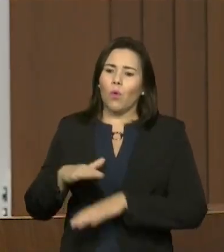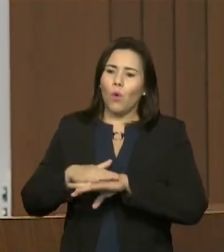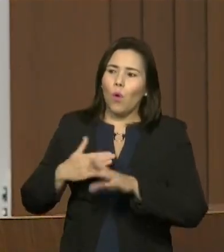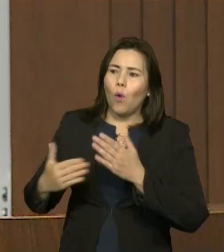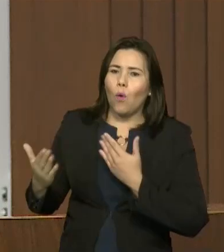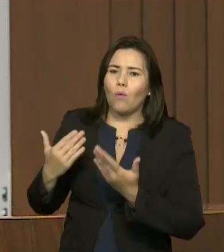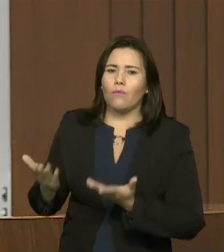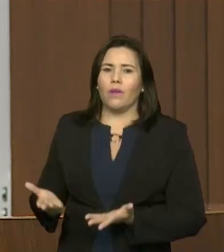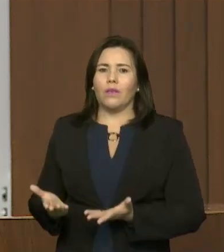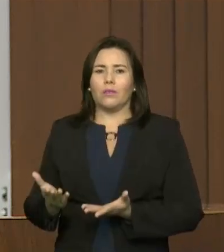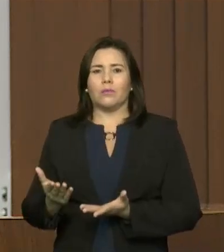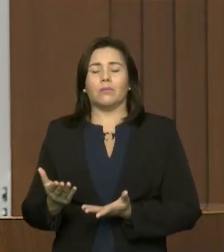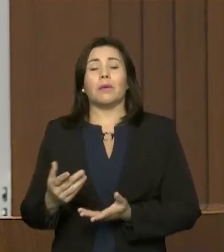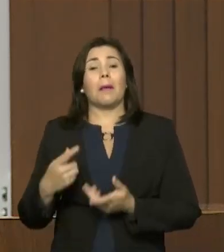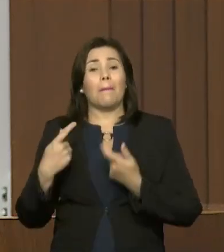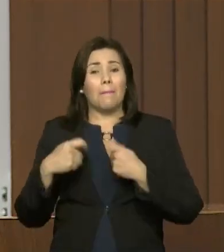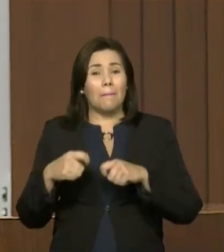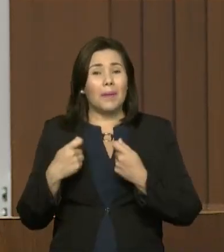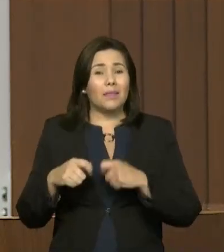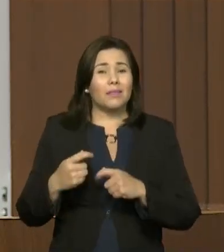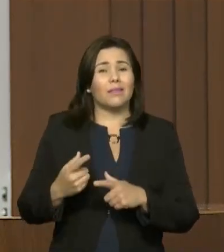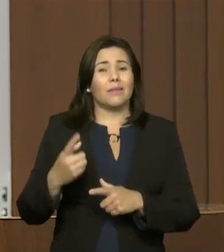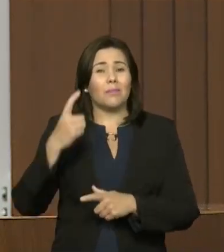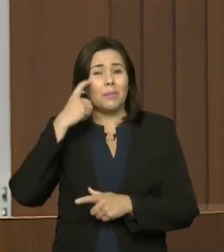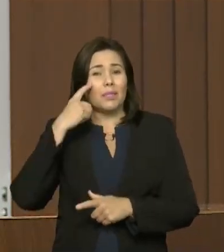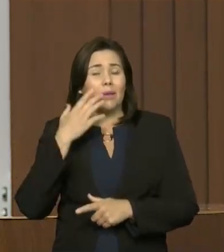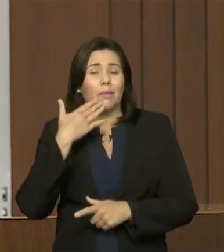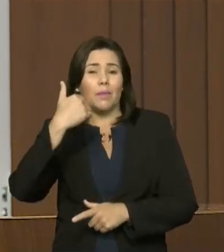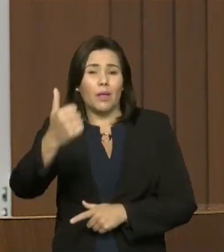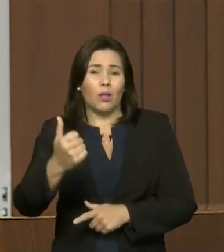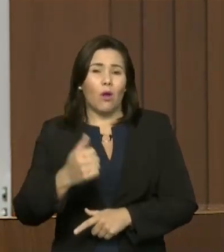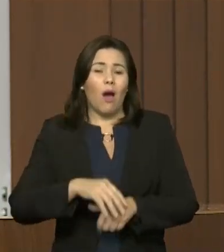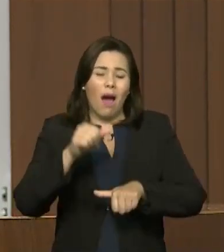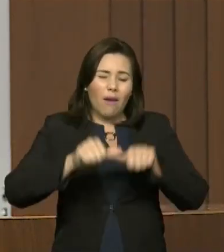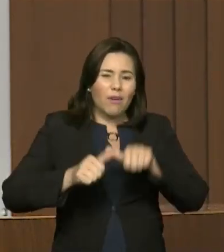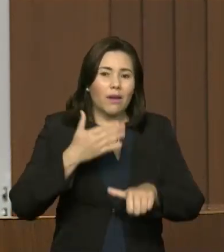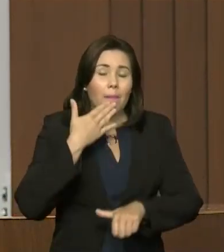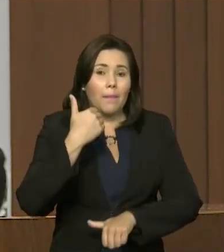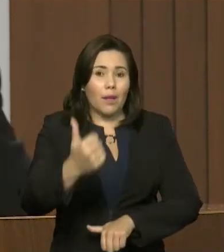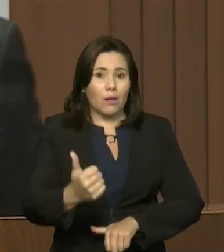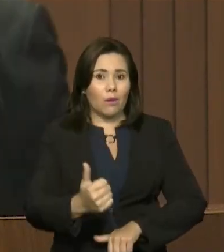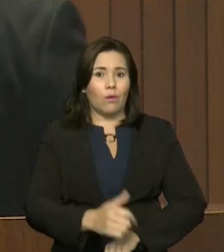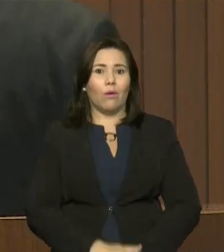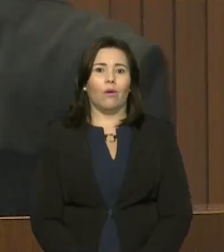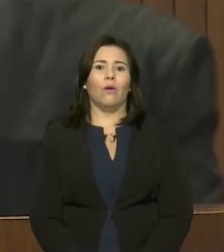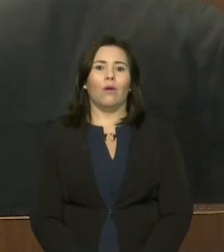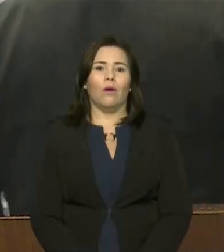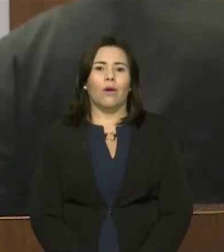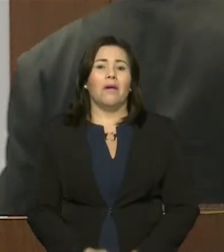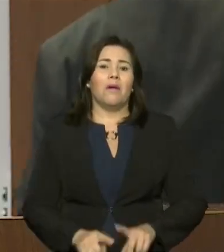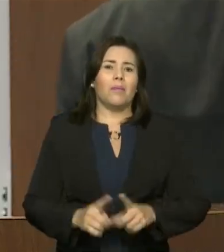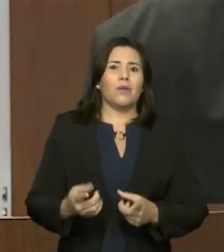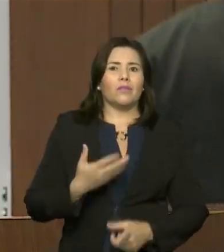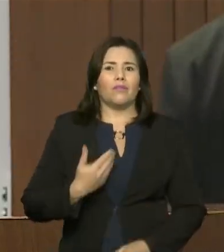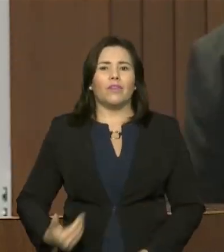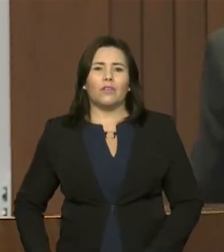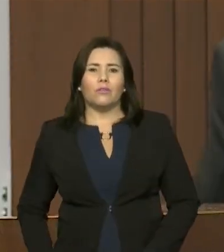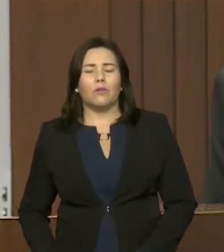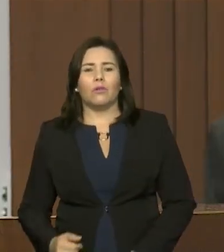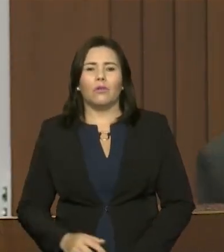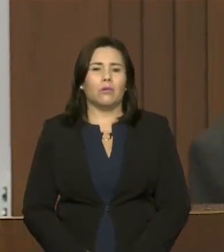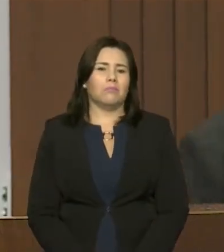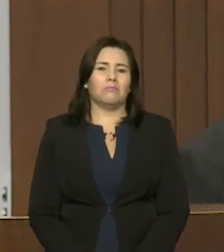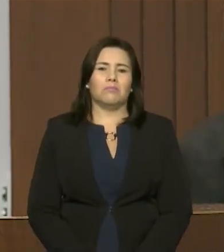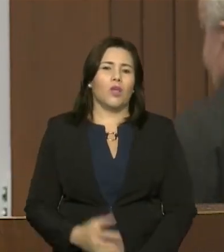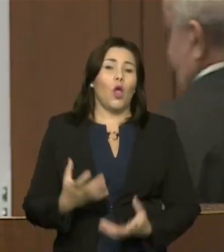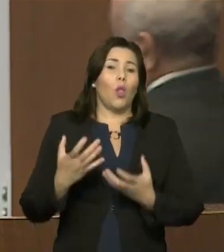termos de despesa. E ele fica, às vezes, com aquela coisa de não retroceder política pública. E às vezes